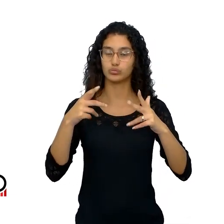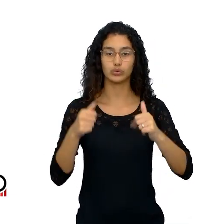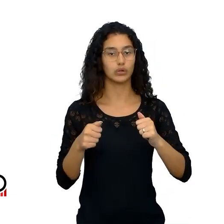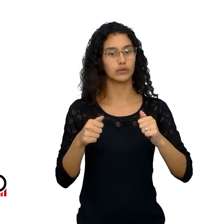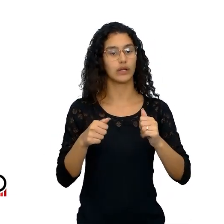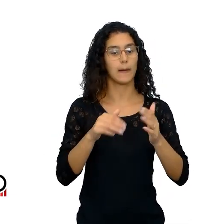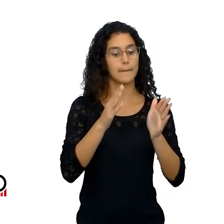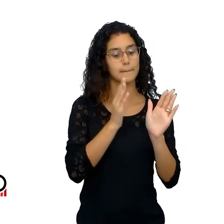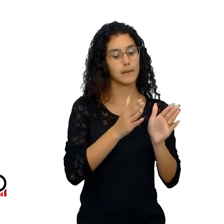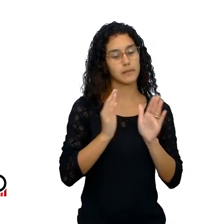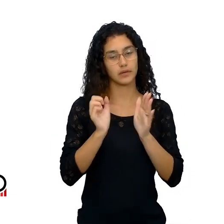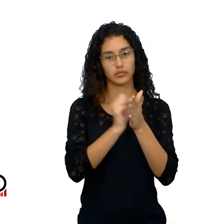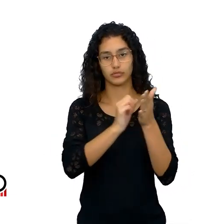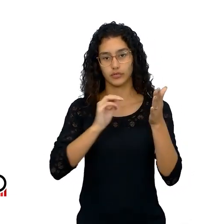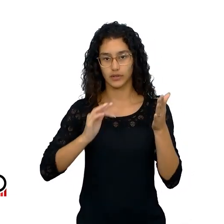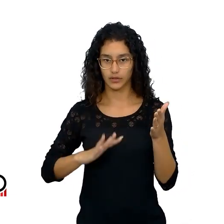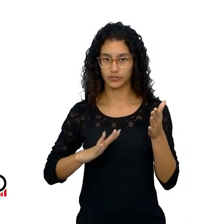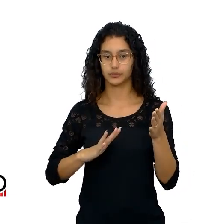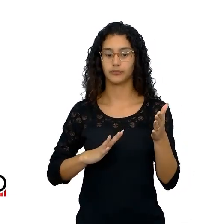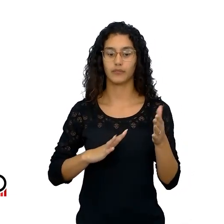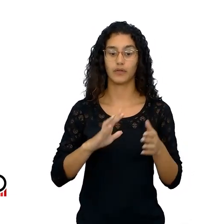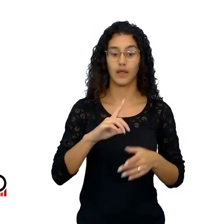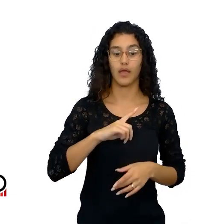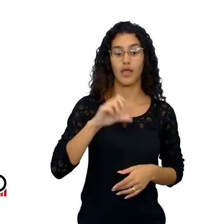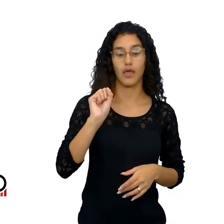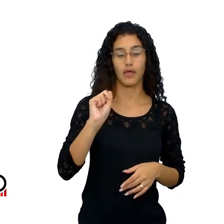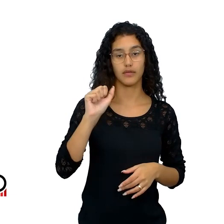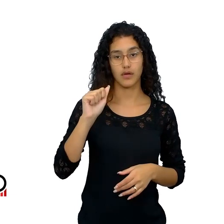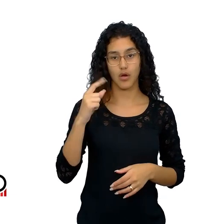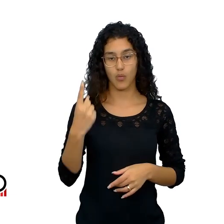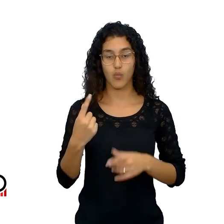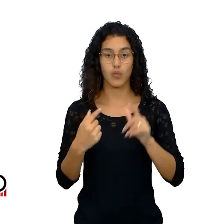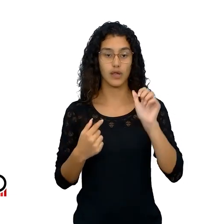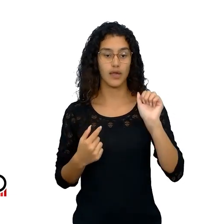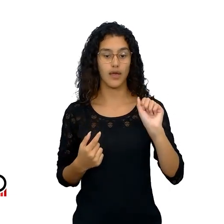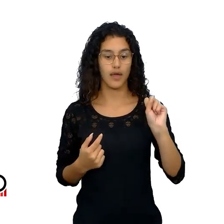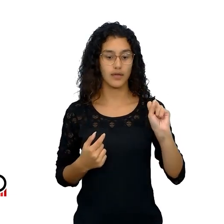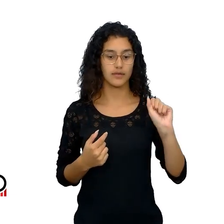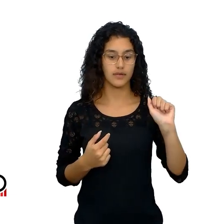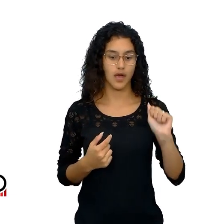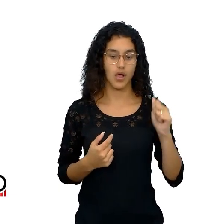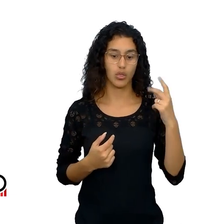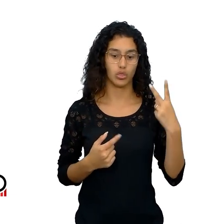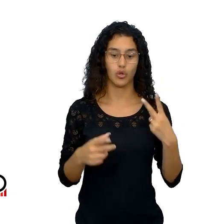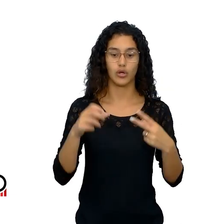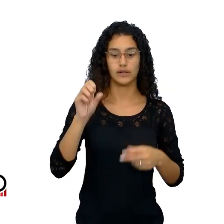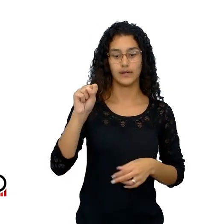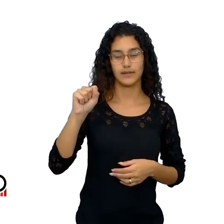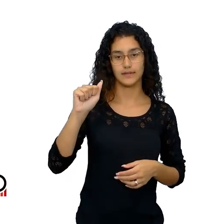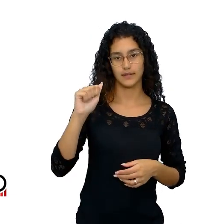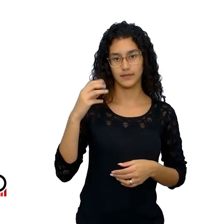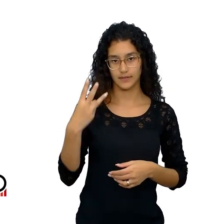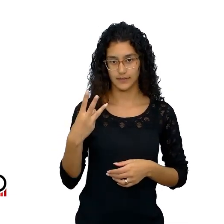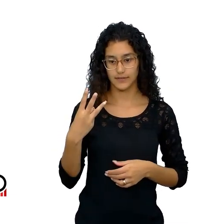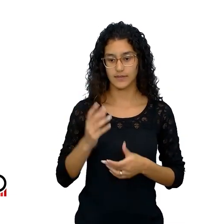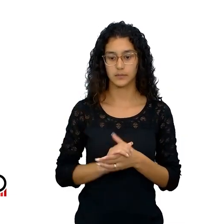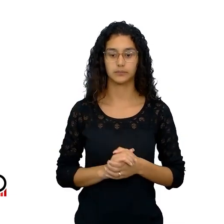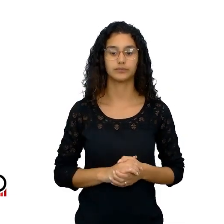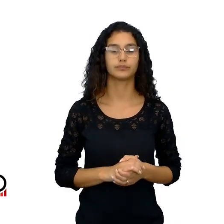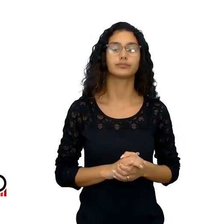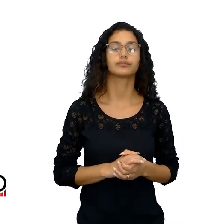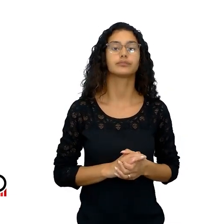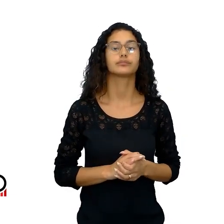as sequências de atividade, tanto na SA1, como na SA2 e na SA3, tá bem? E aí,